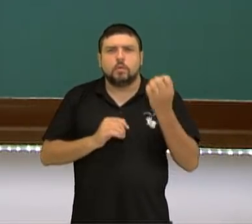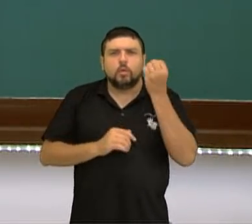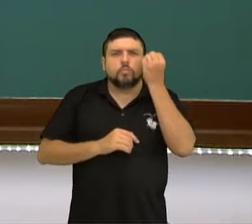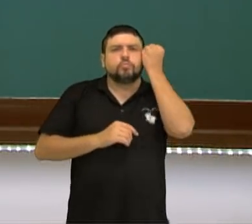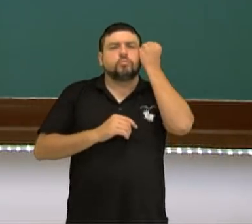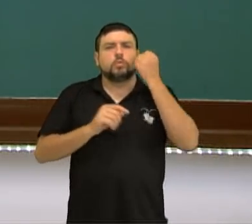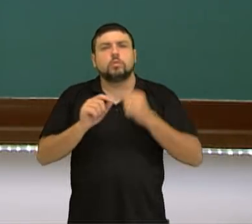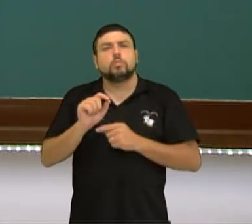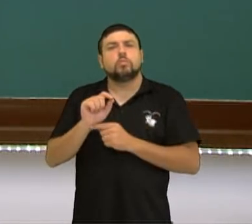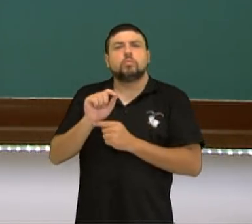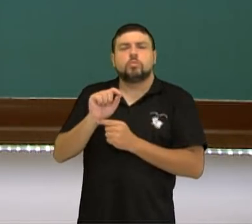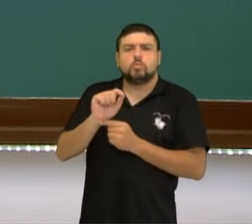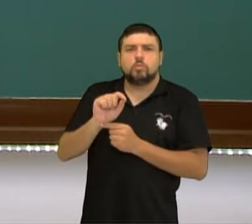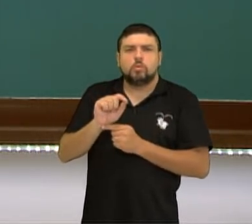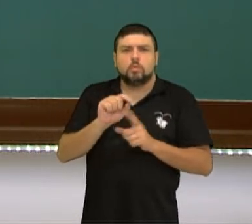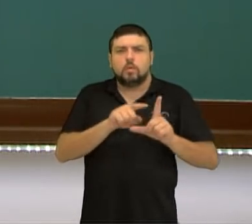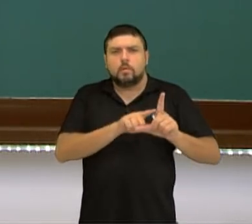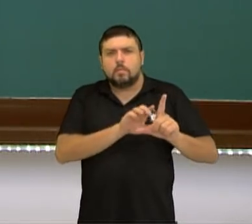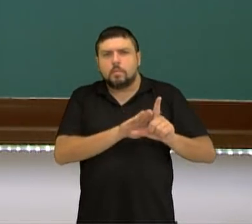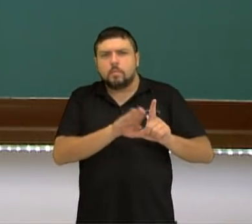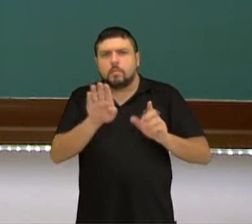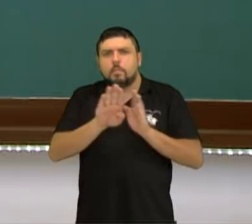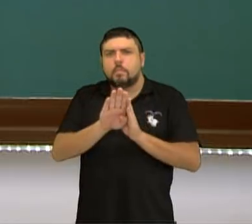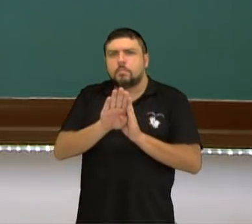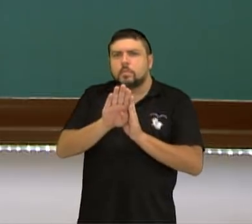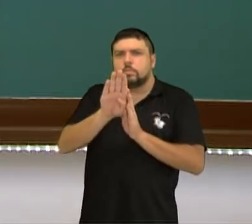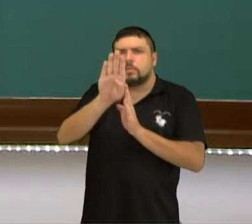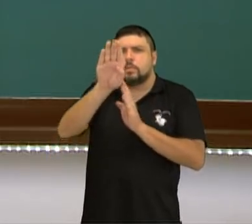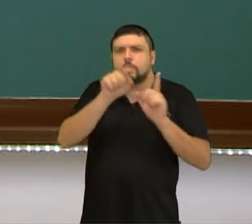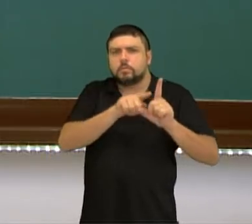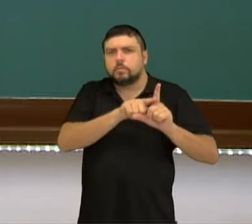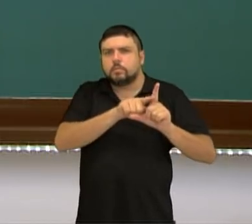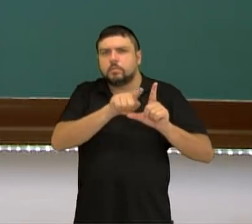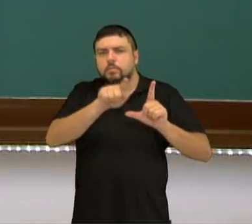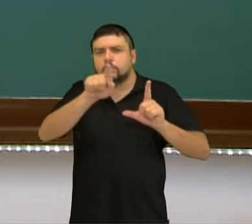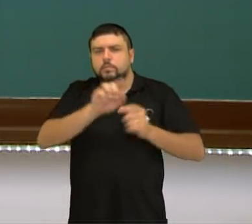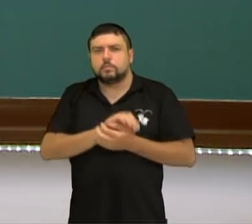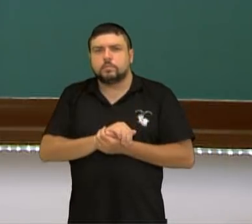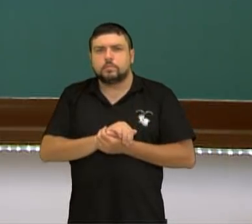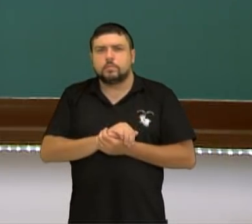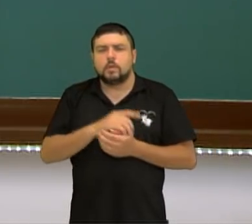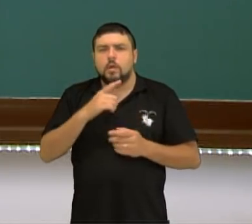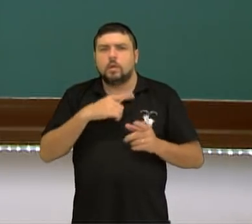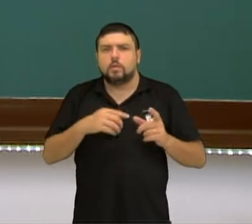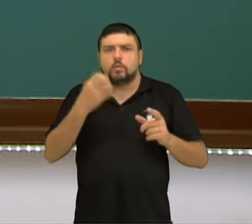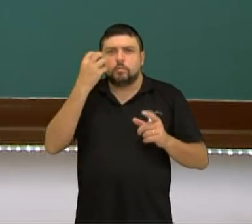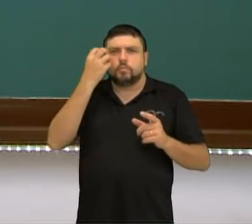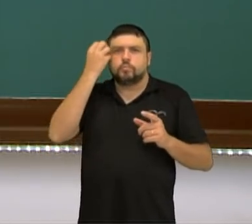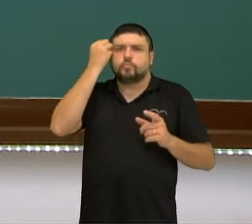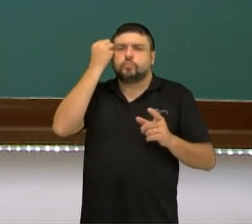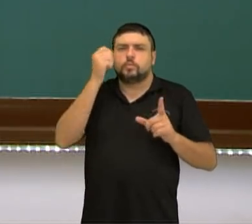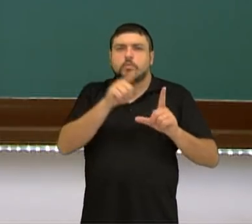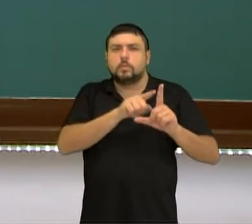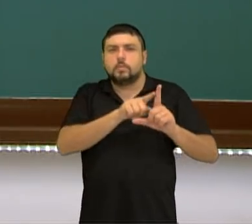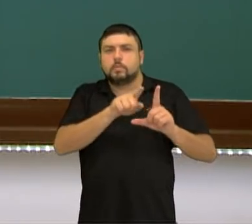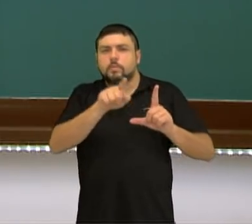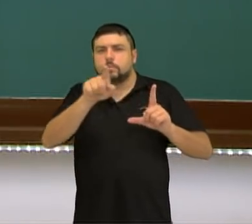dessa linha. Então, aqui, ó, nessa primeira linha, eu tenho um lucro aparecendo até